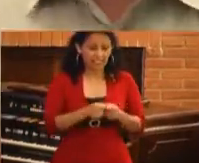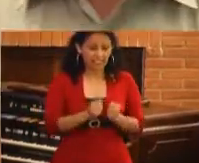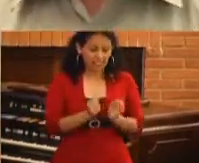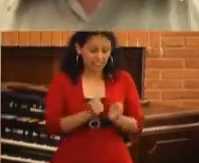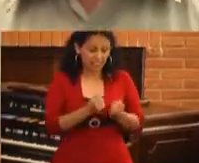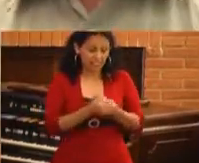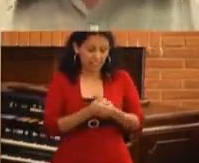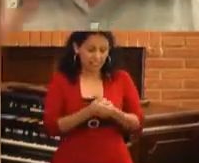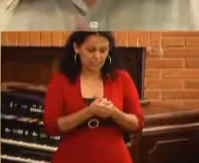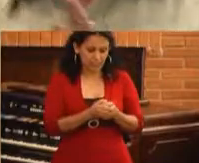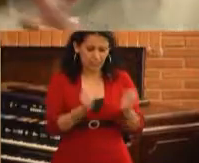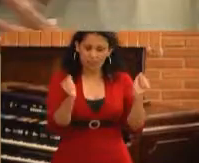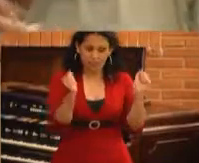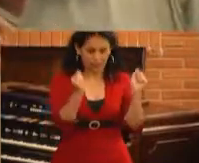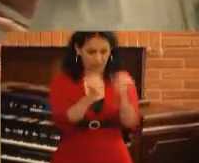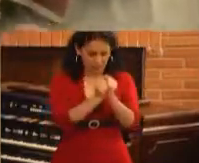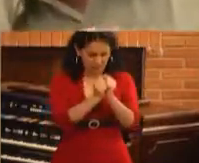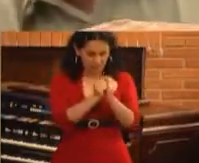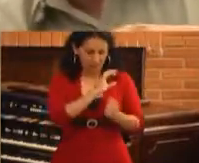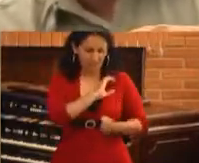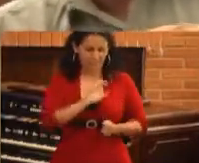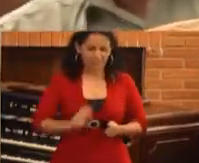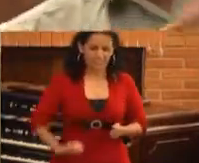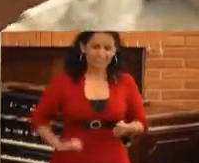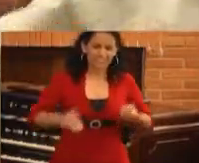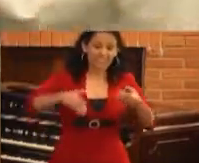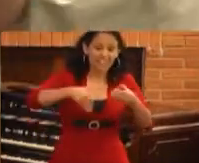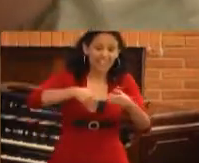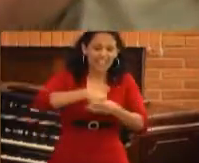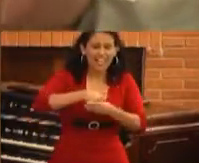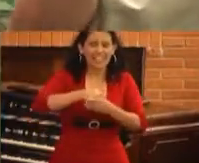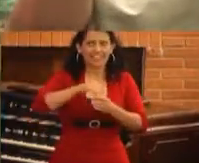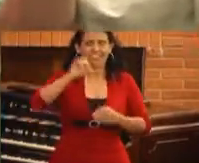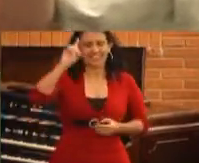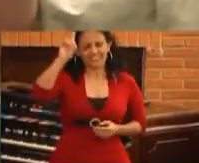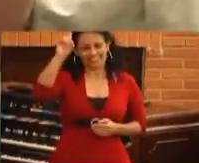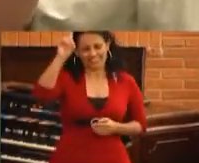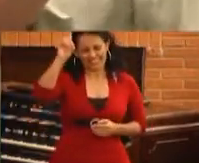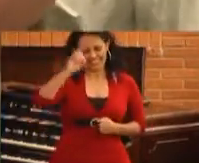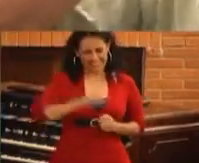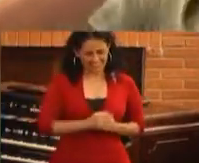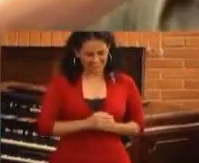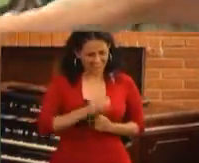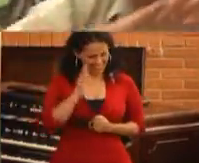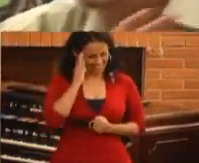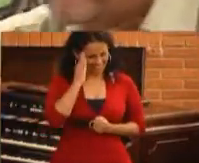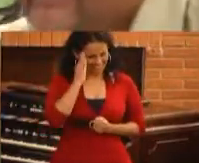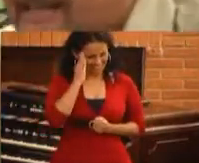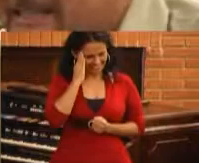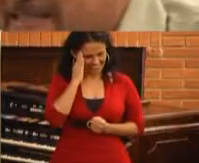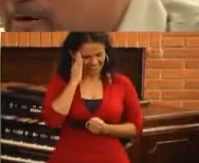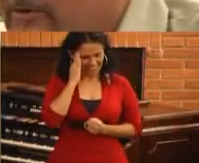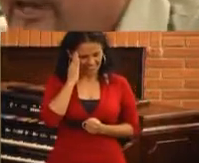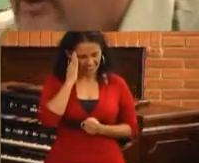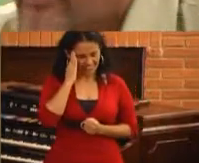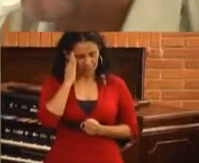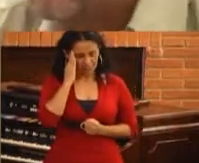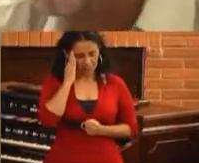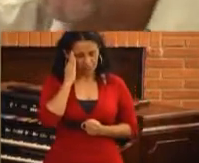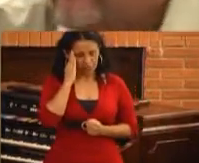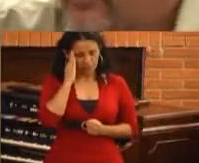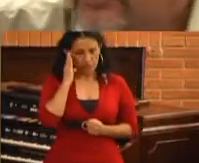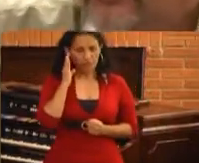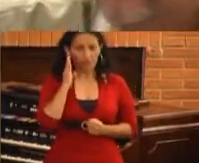plano. Ela é visível em segundo plano em duas etapas. Numa manifestação que